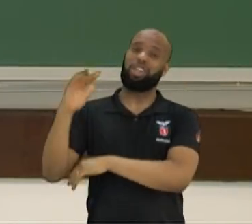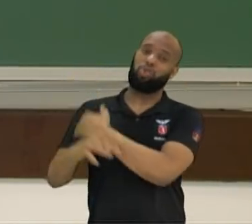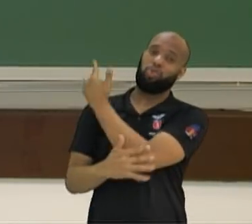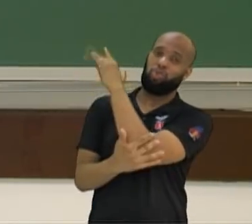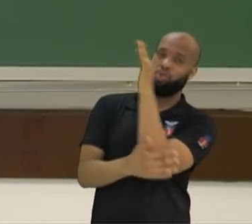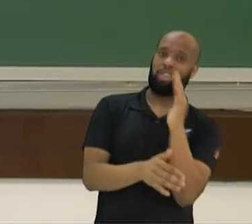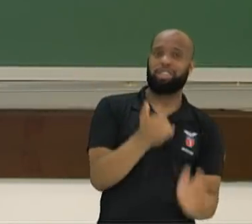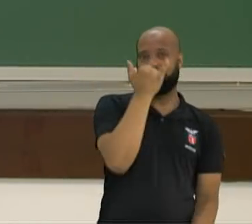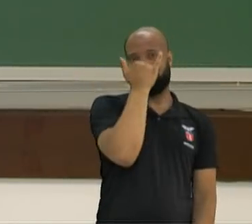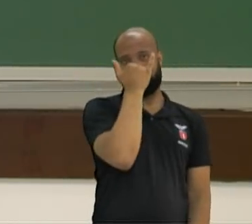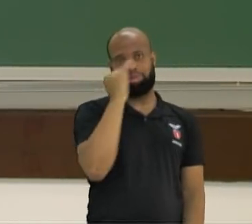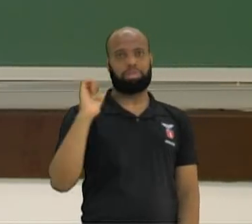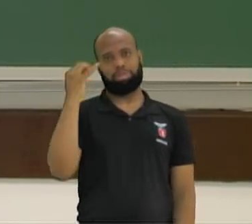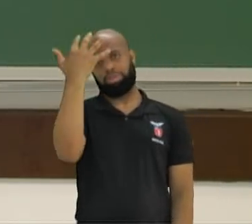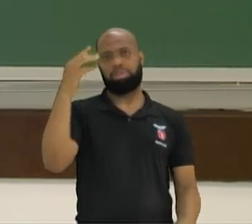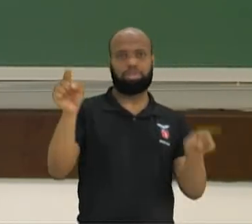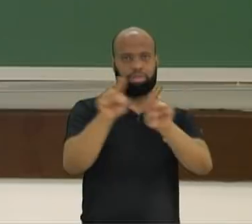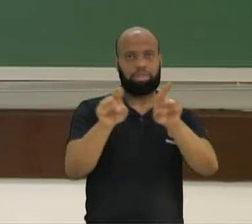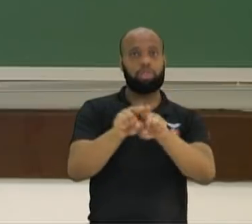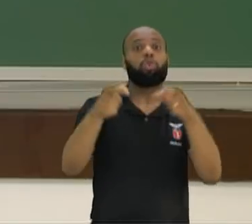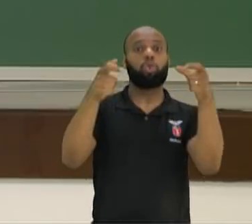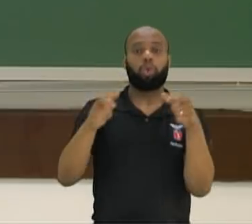no território australiano.